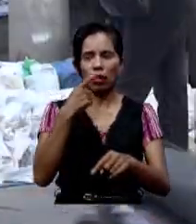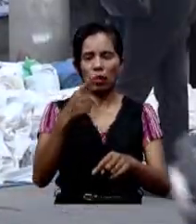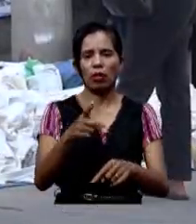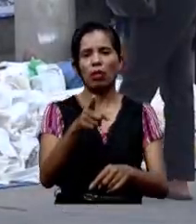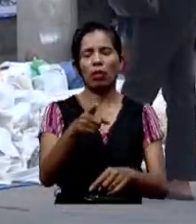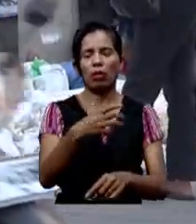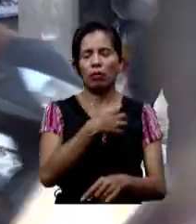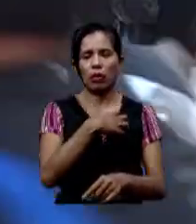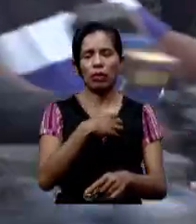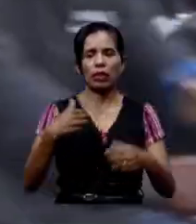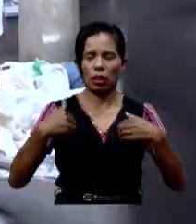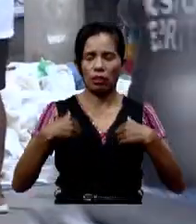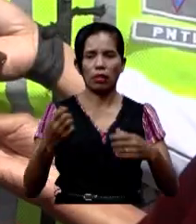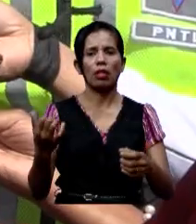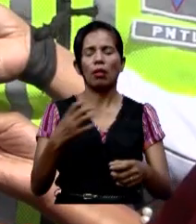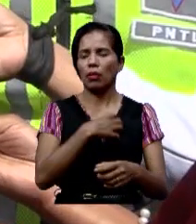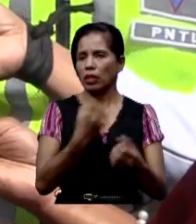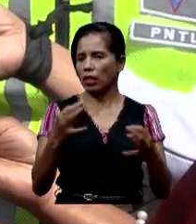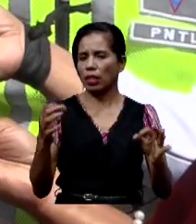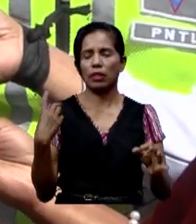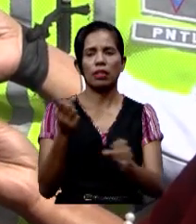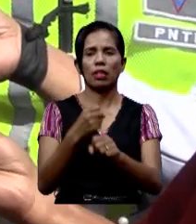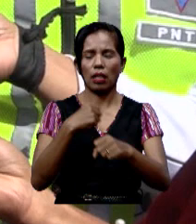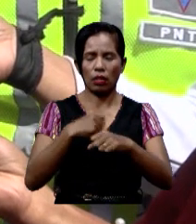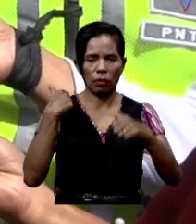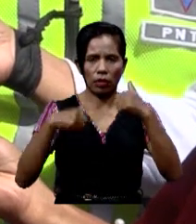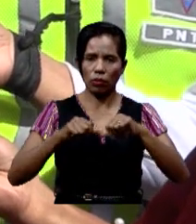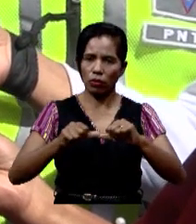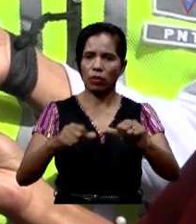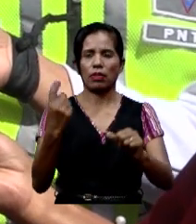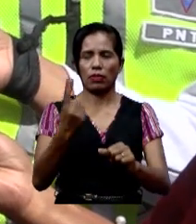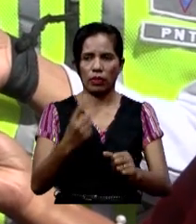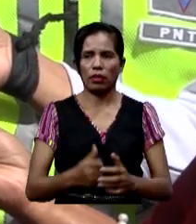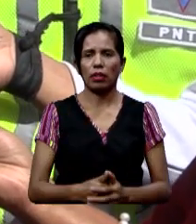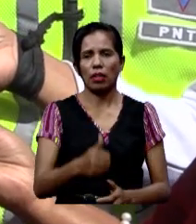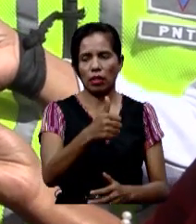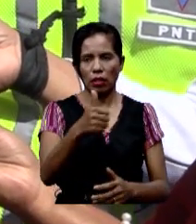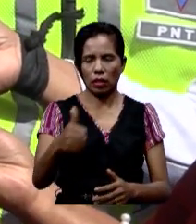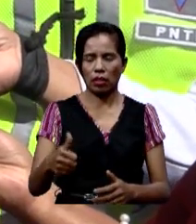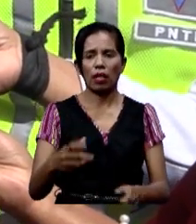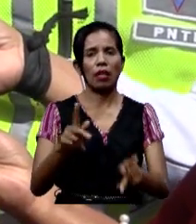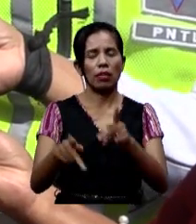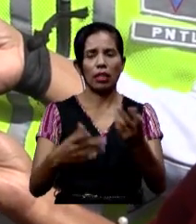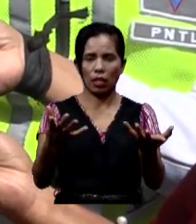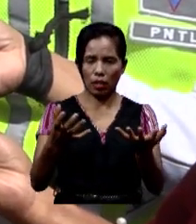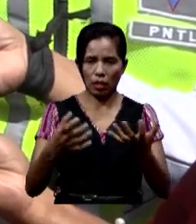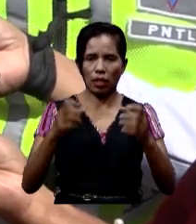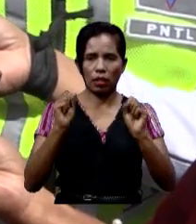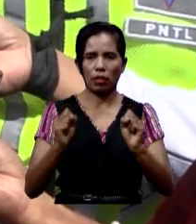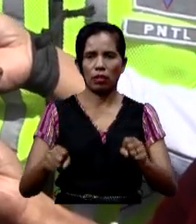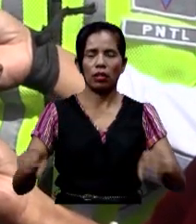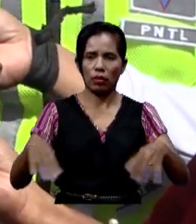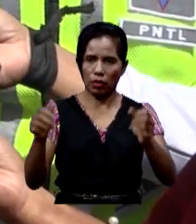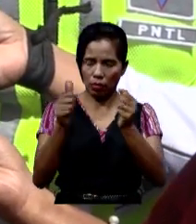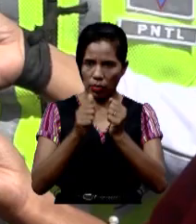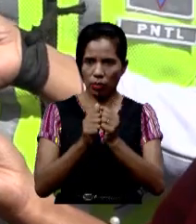maka sira lahalo, mas polícia lahia depois sira ativese lao. Ne ididak nia vontade para tu bele cooper hamut